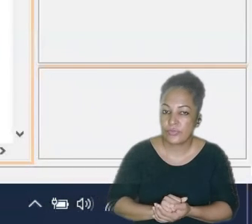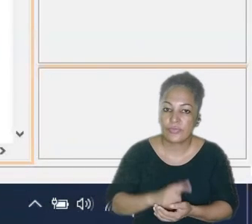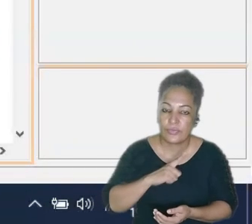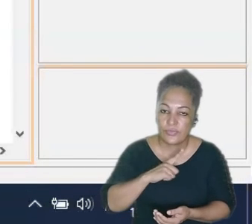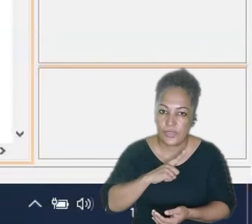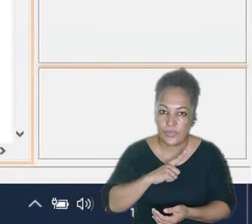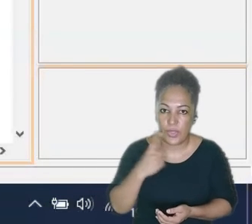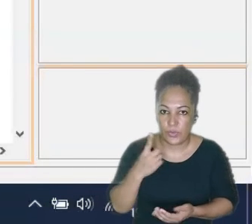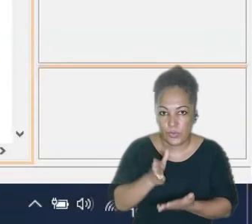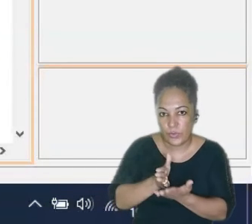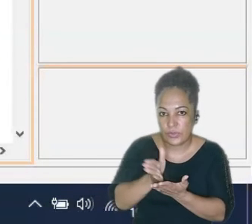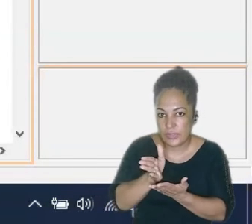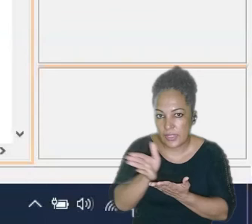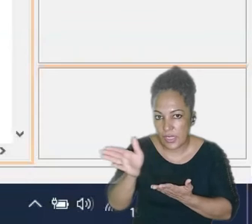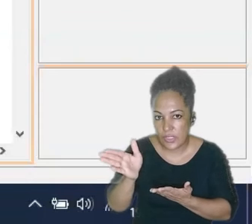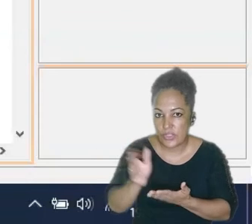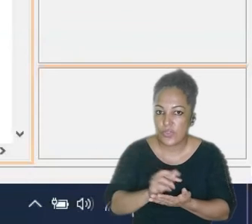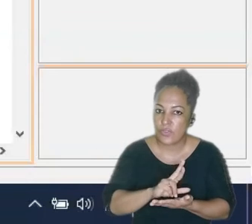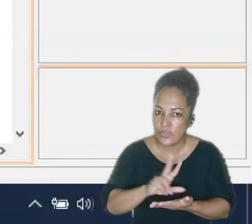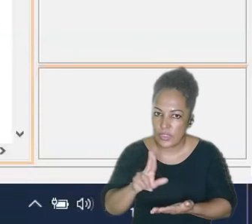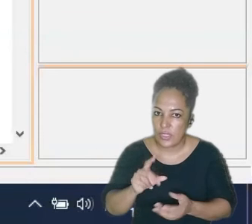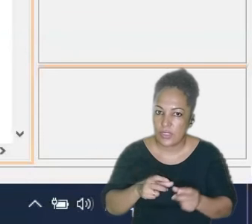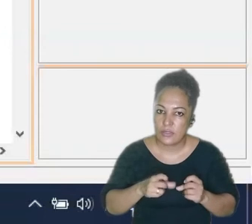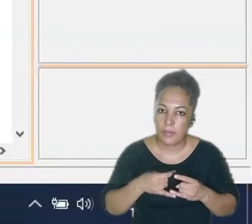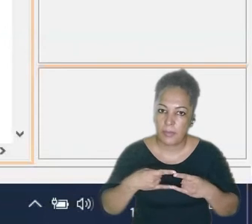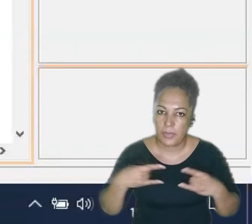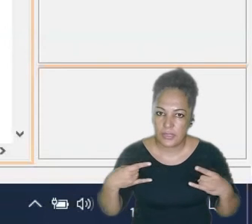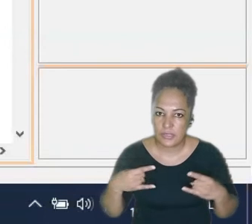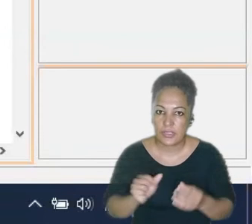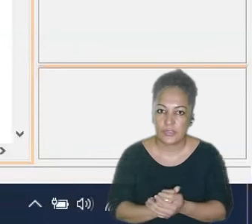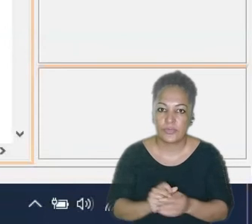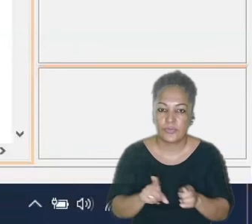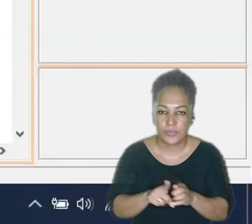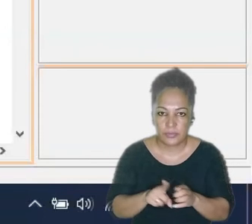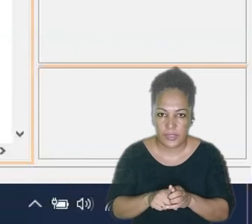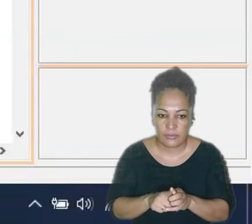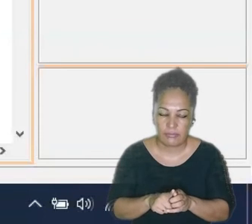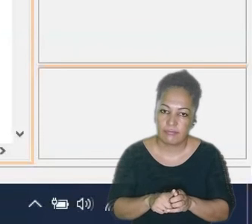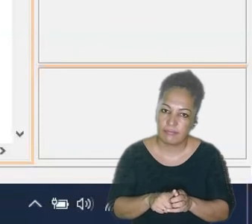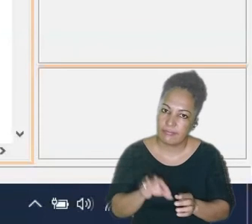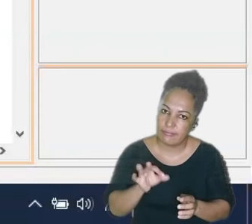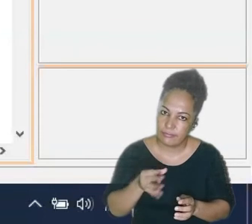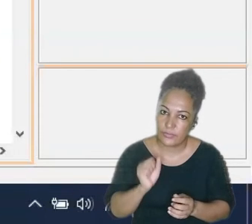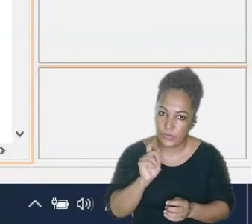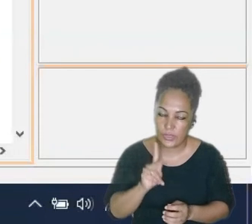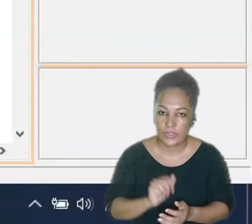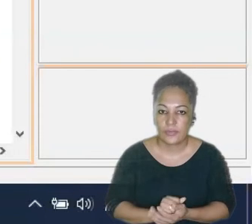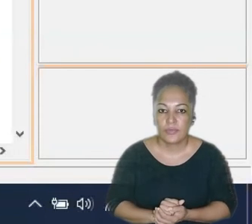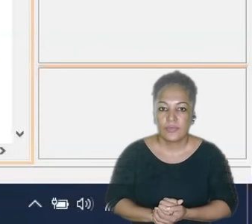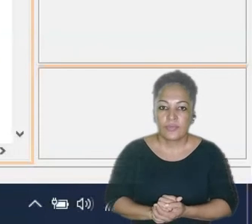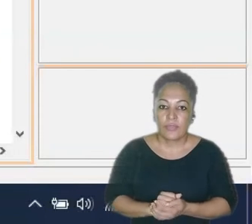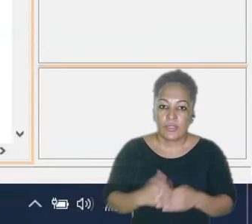nós temos um trecho está relacionado a várias passagens. Um trecho para existir precisa de passagem?